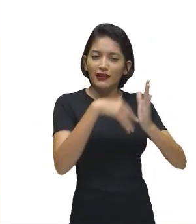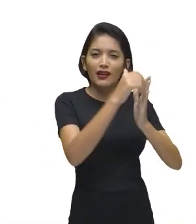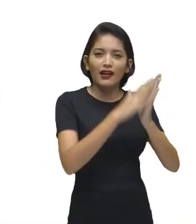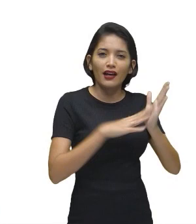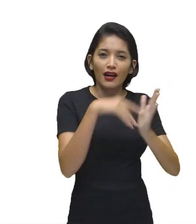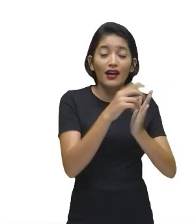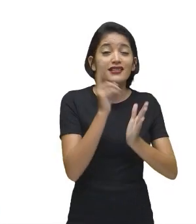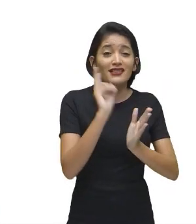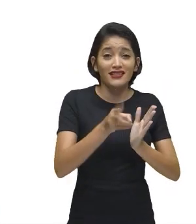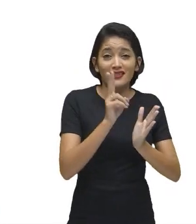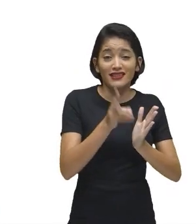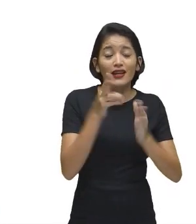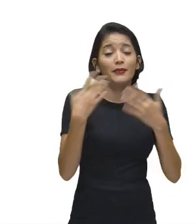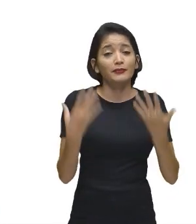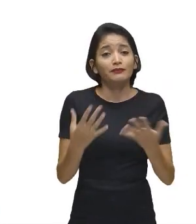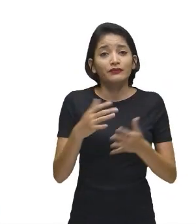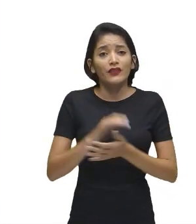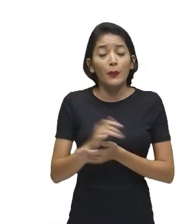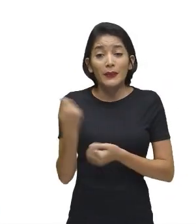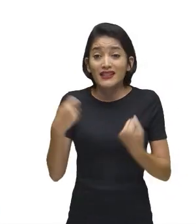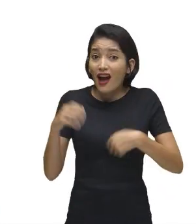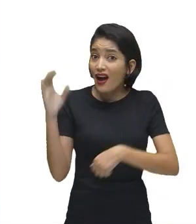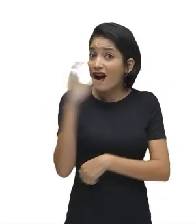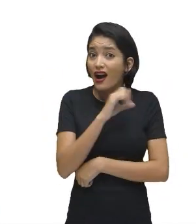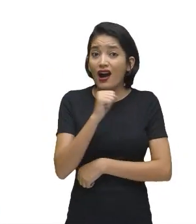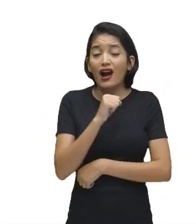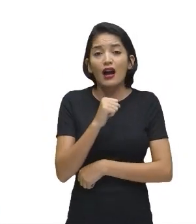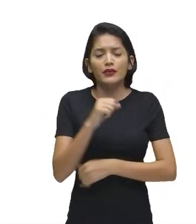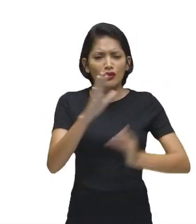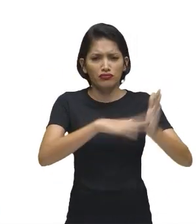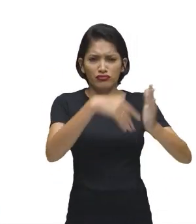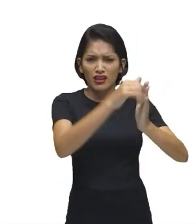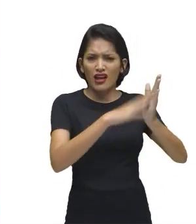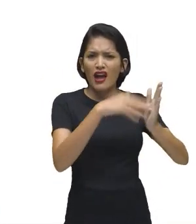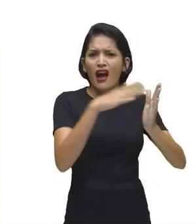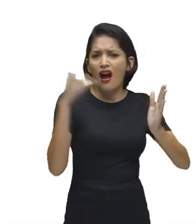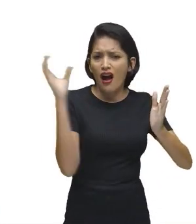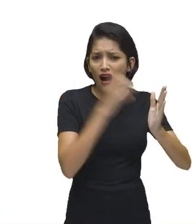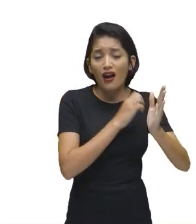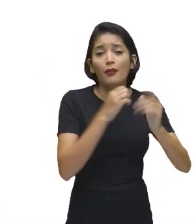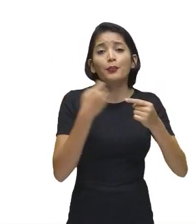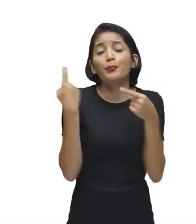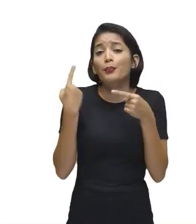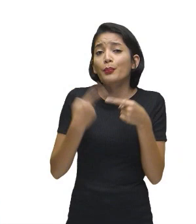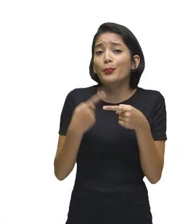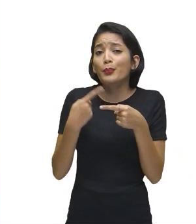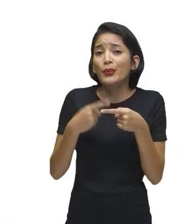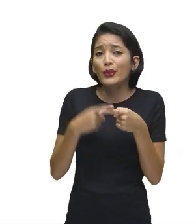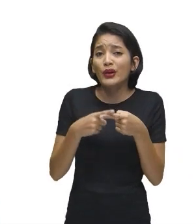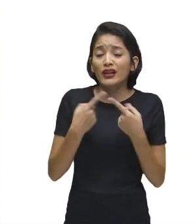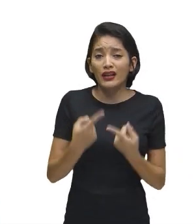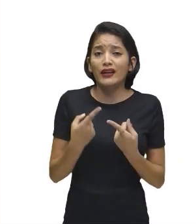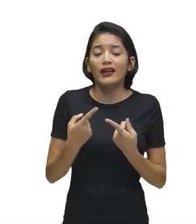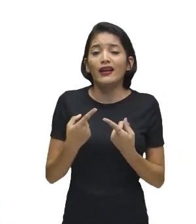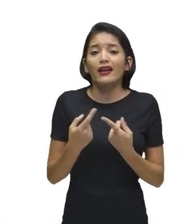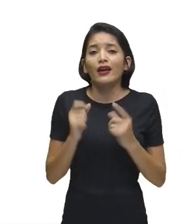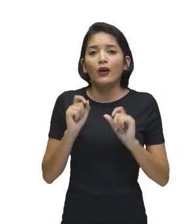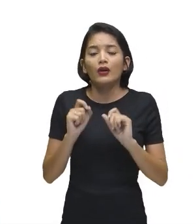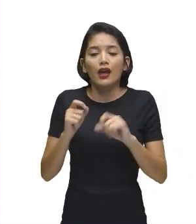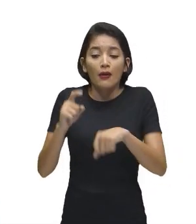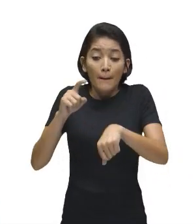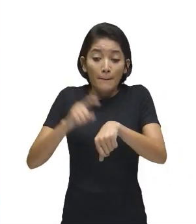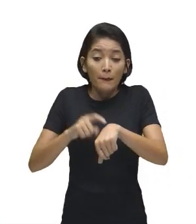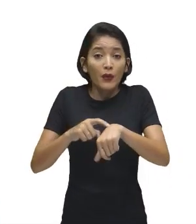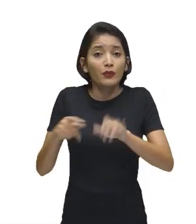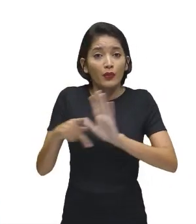uma mesma... Então, ele tinha que ser rápido ali. Então, ele dava pinceladas rápidas, porque ele procurava ali um momento